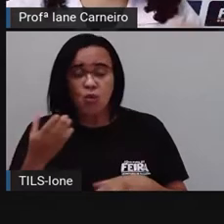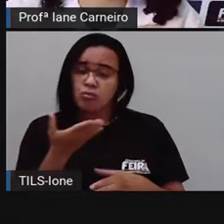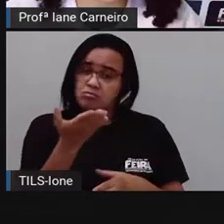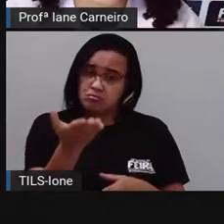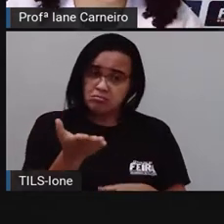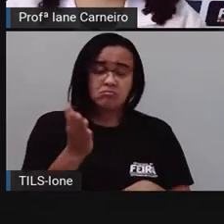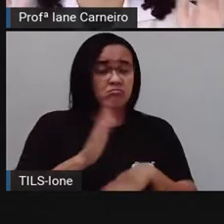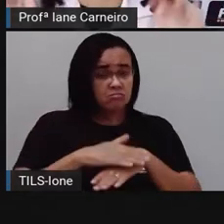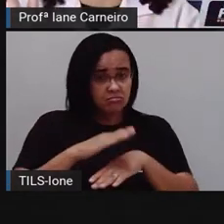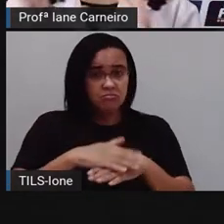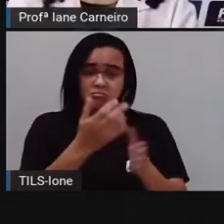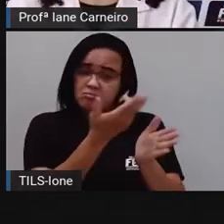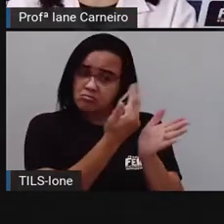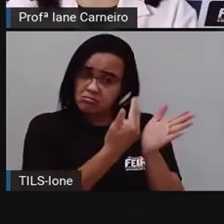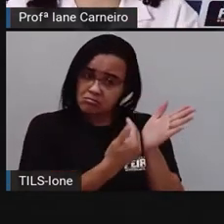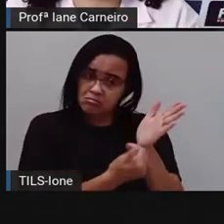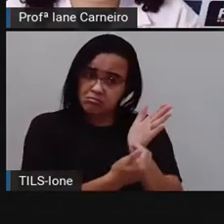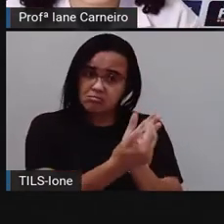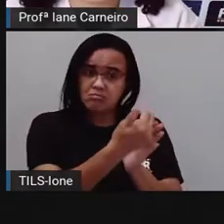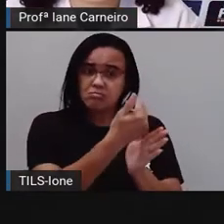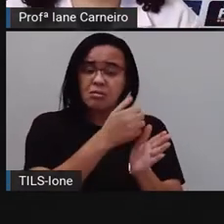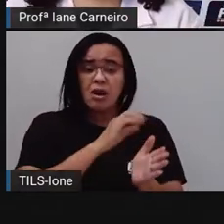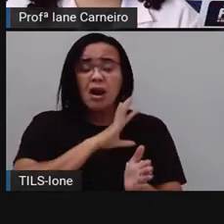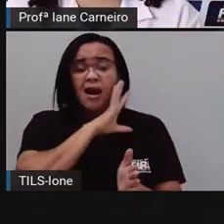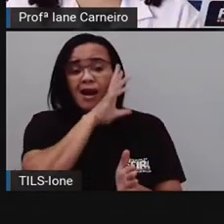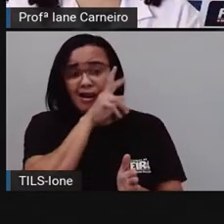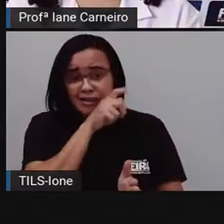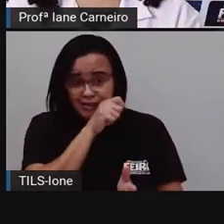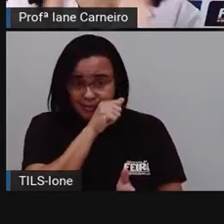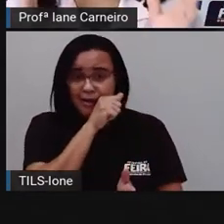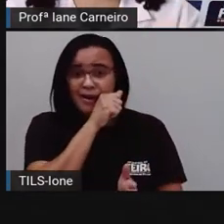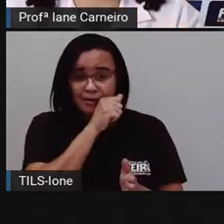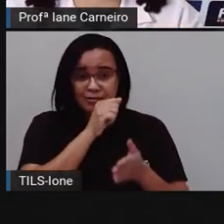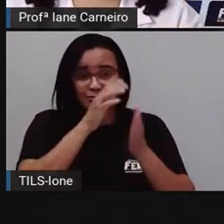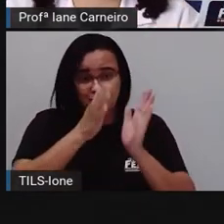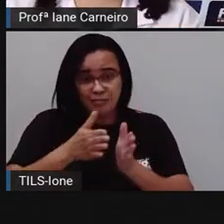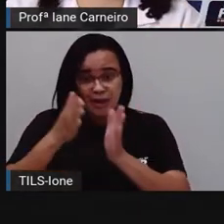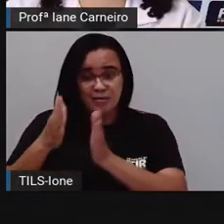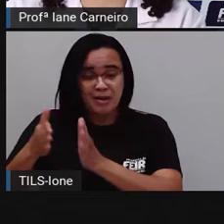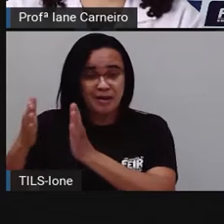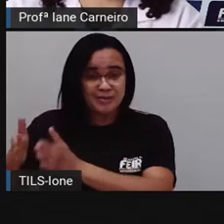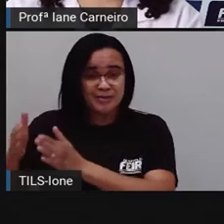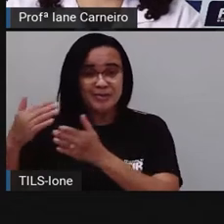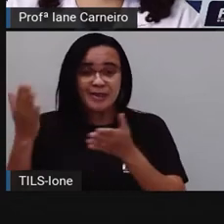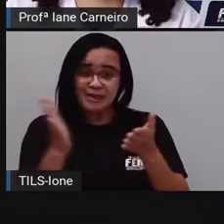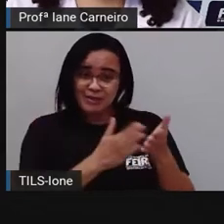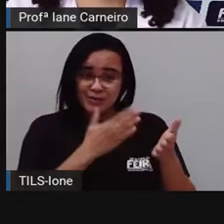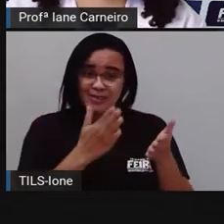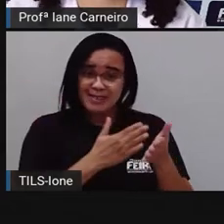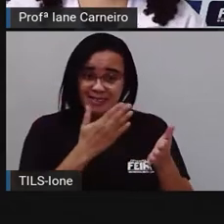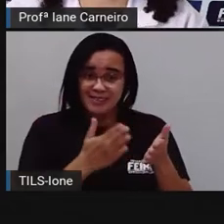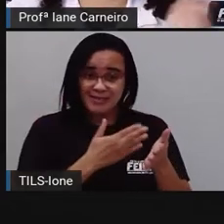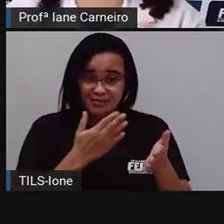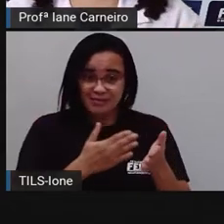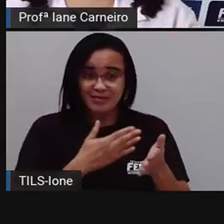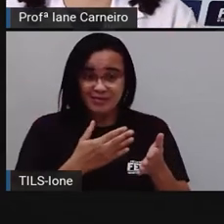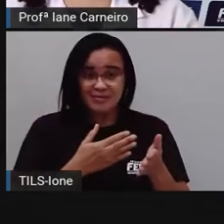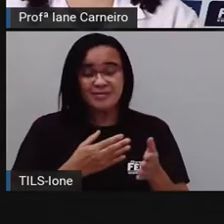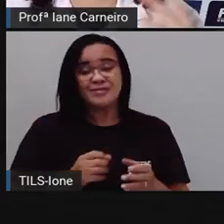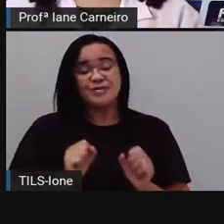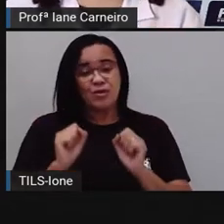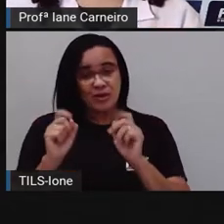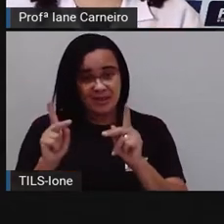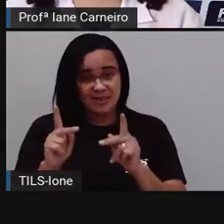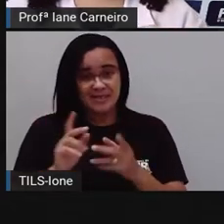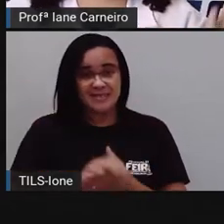você mesma desenhar os seus animais aí do seu livro, né? De animais, tá bom? Então,